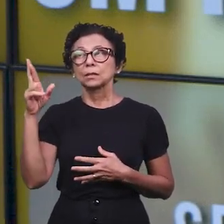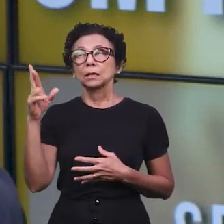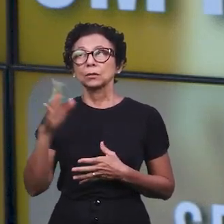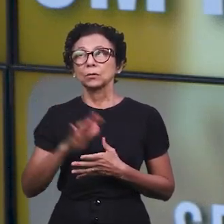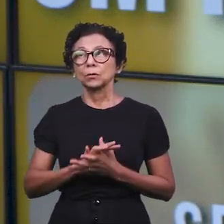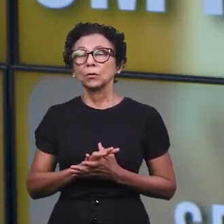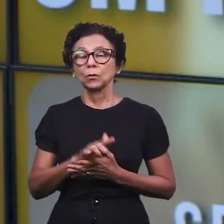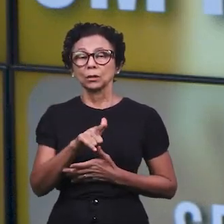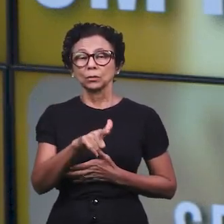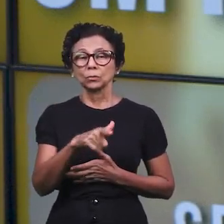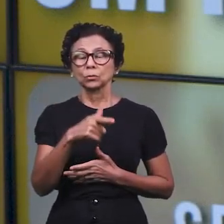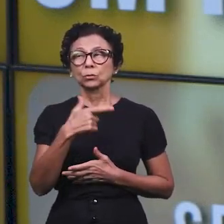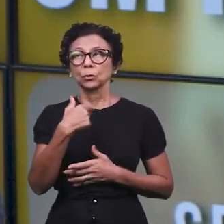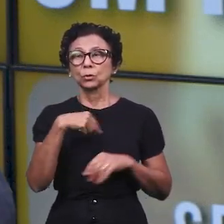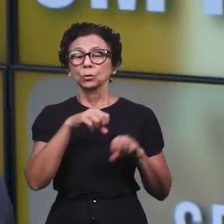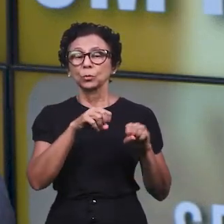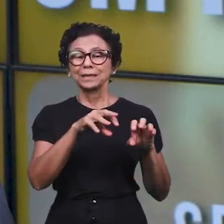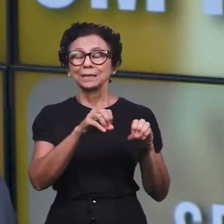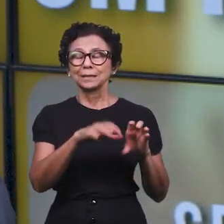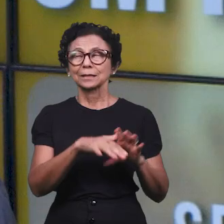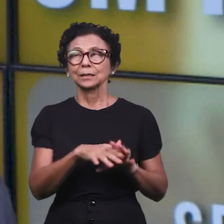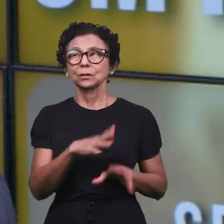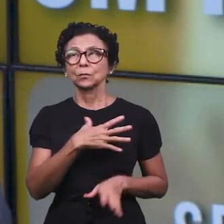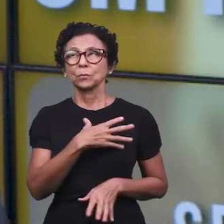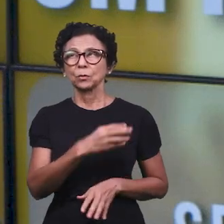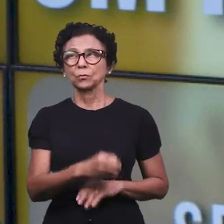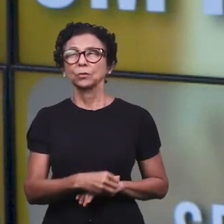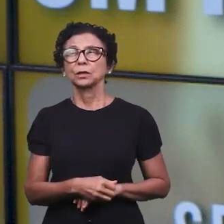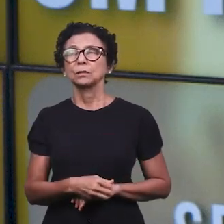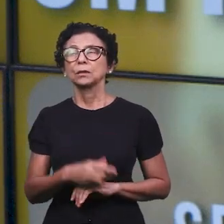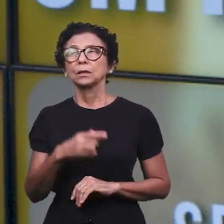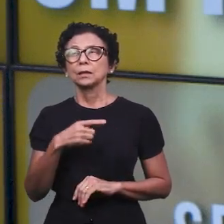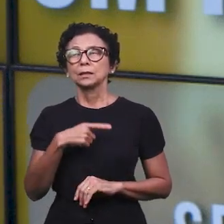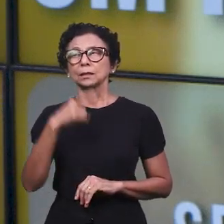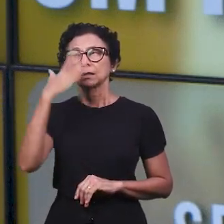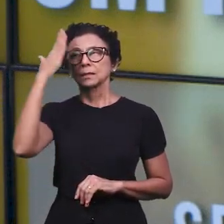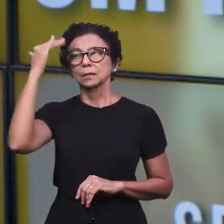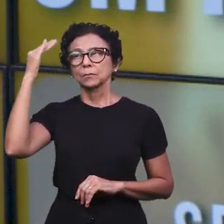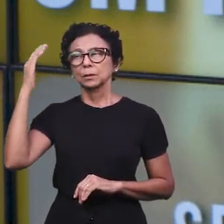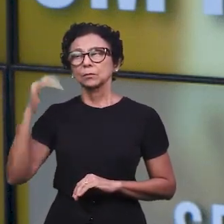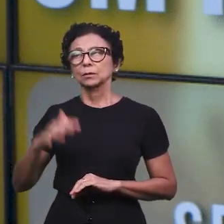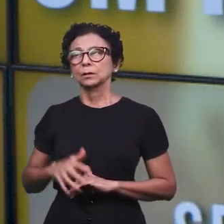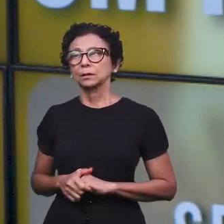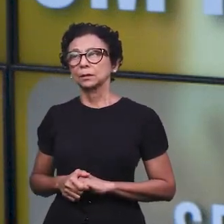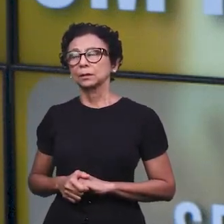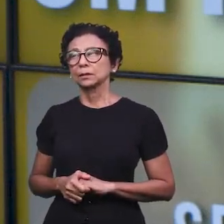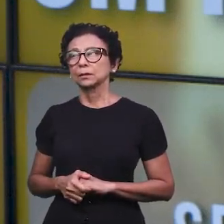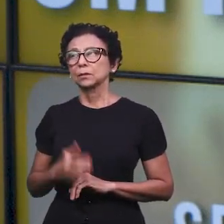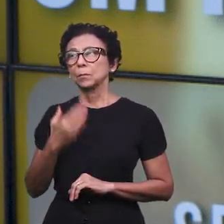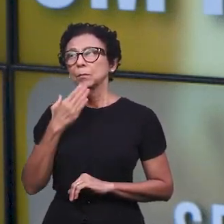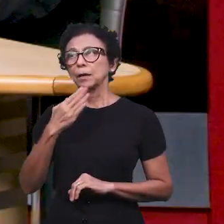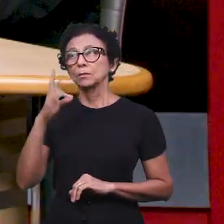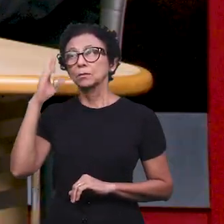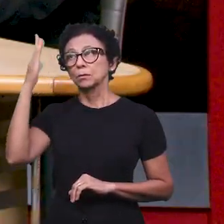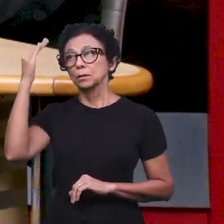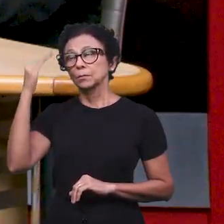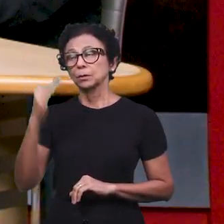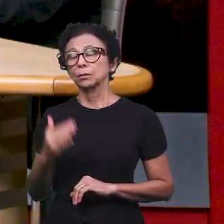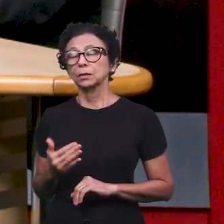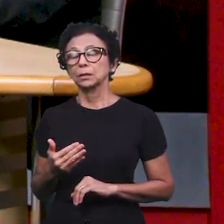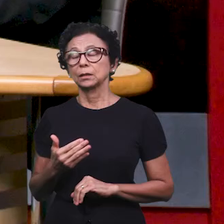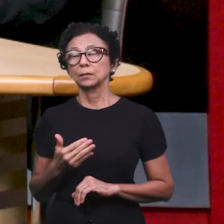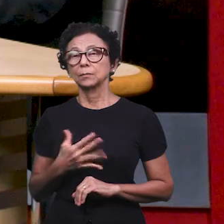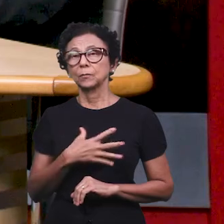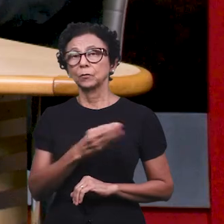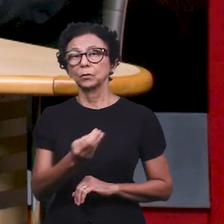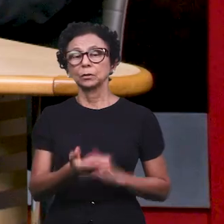Boa. Que da minha boca saia a palavra de sabedoria para a educação dos meus filhos. É lógico que a gente tem que